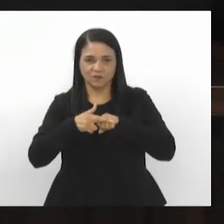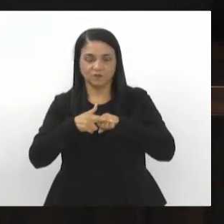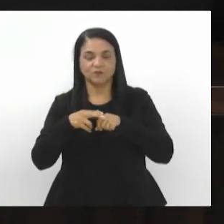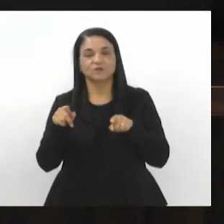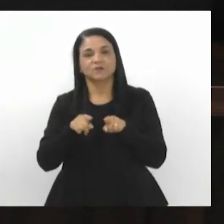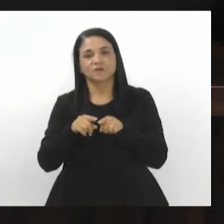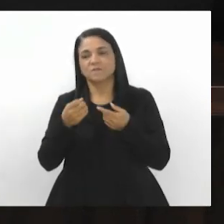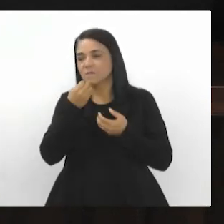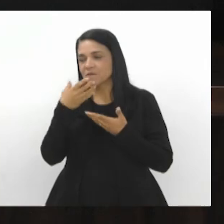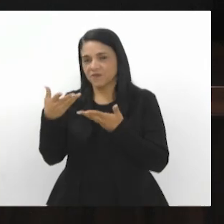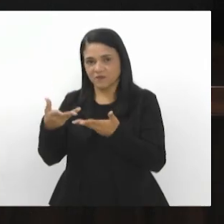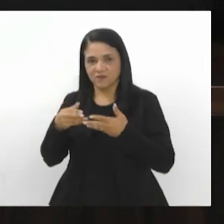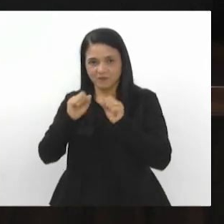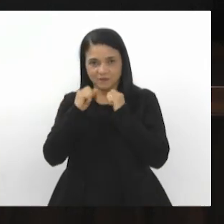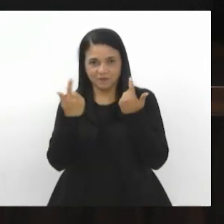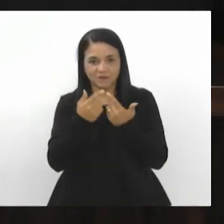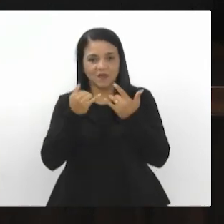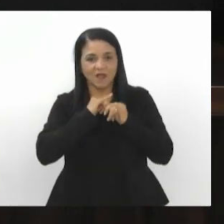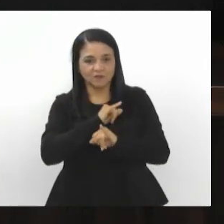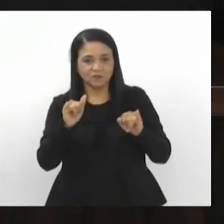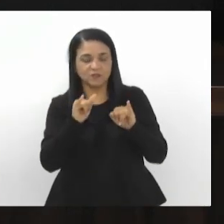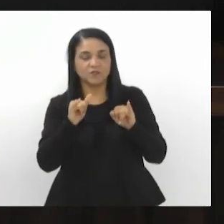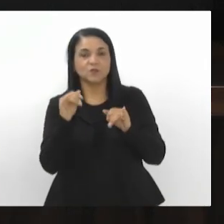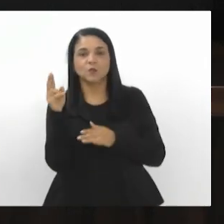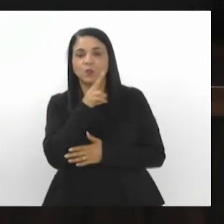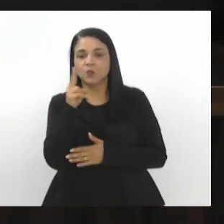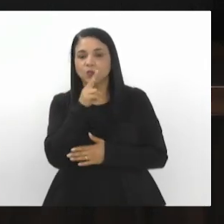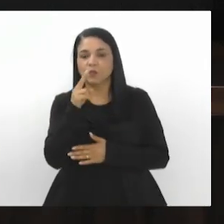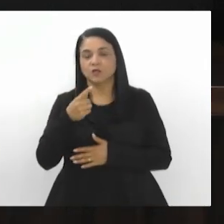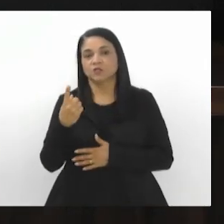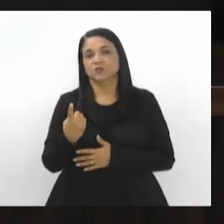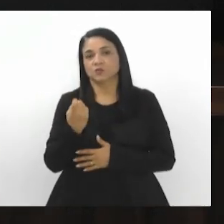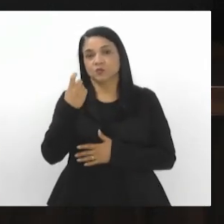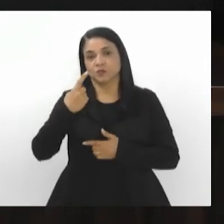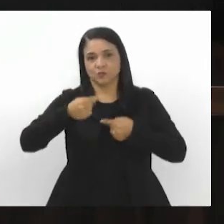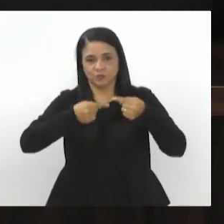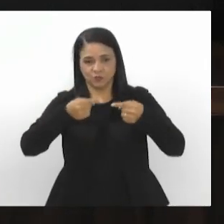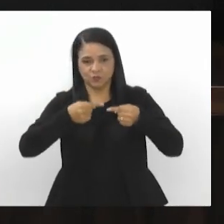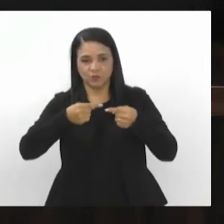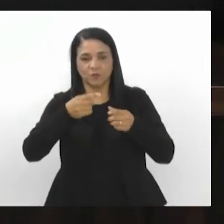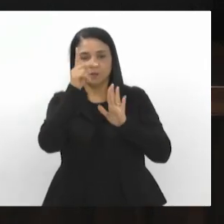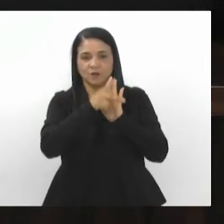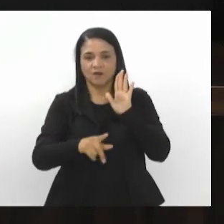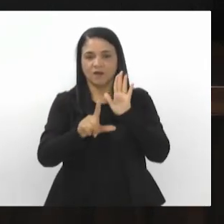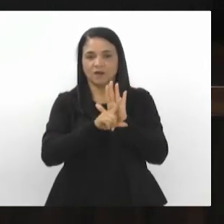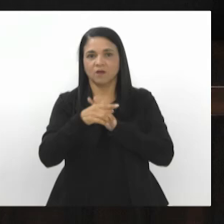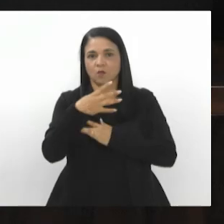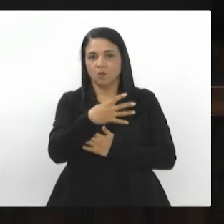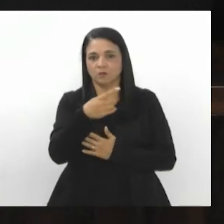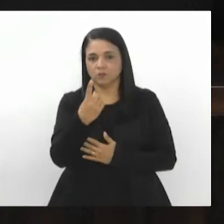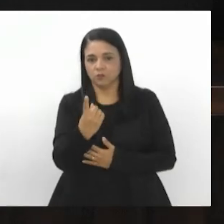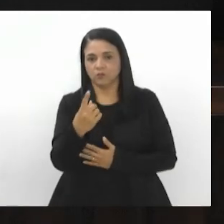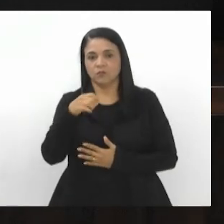Legislativa. Anuncio em regime de urgência em discussão única projeto de lei número